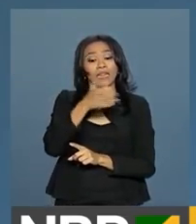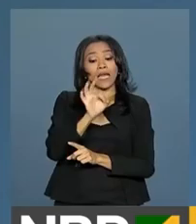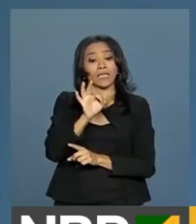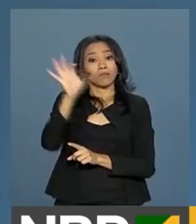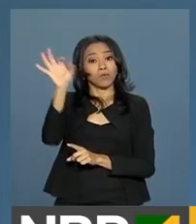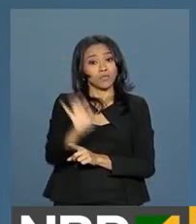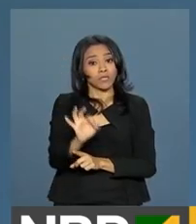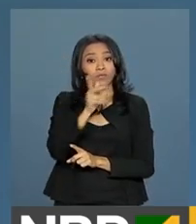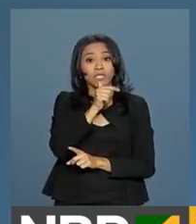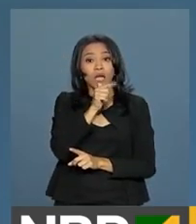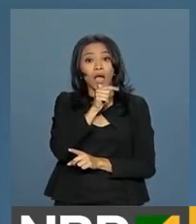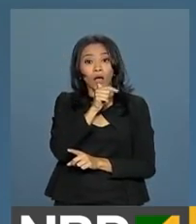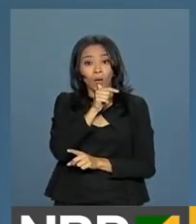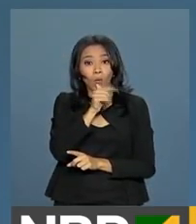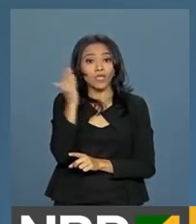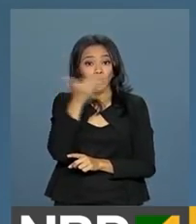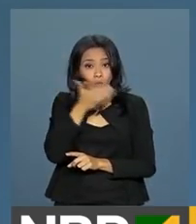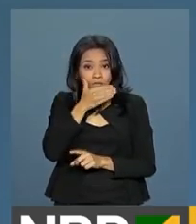mas jaguaribe lê